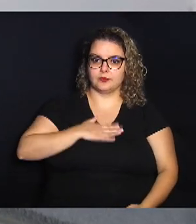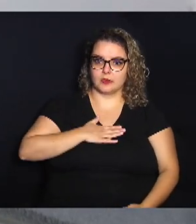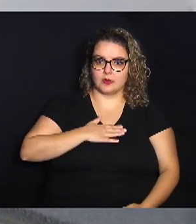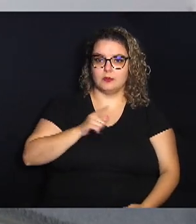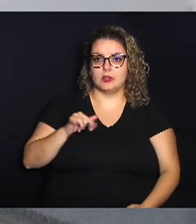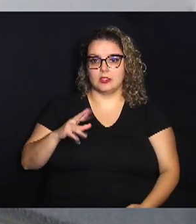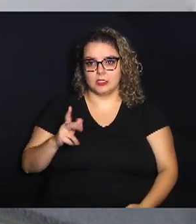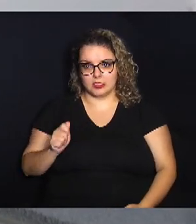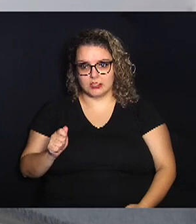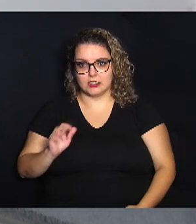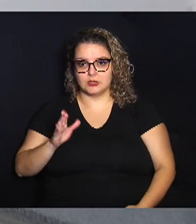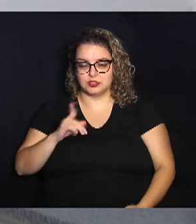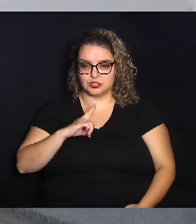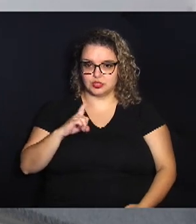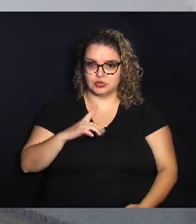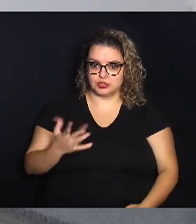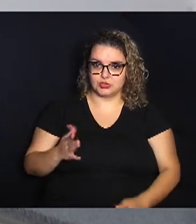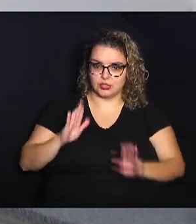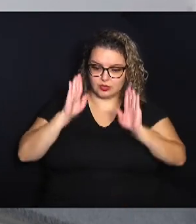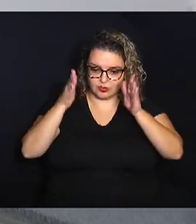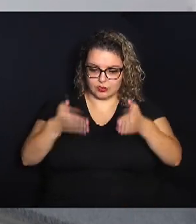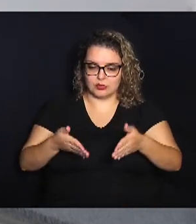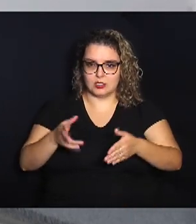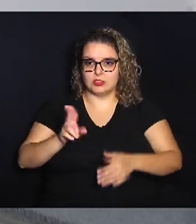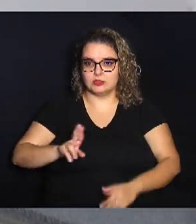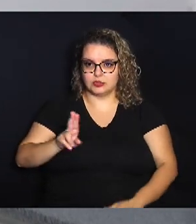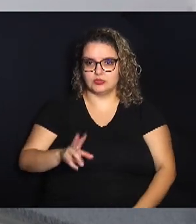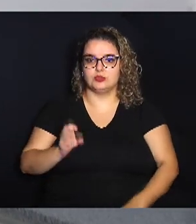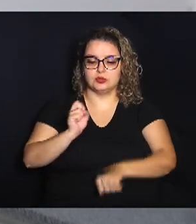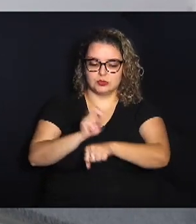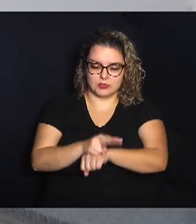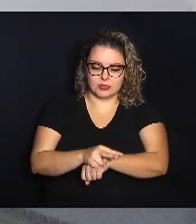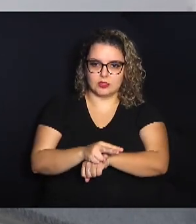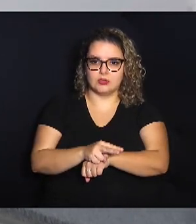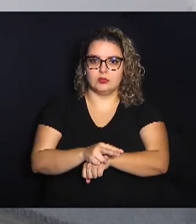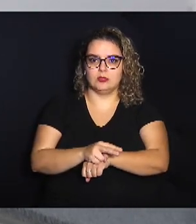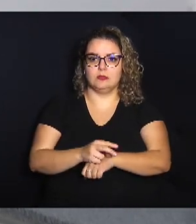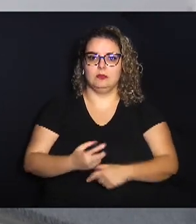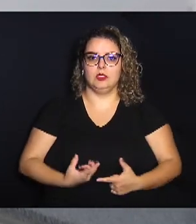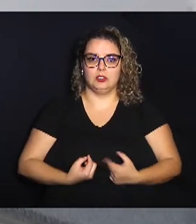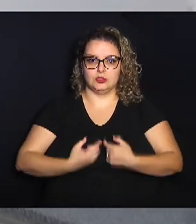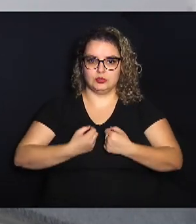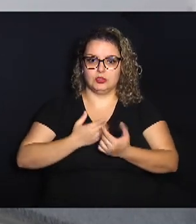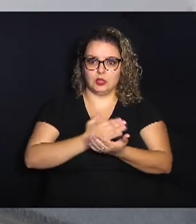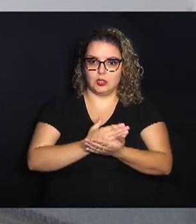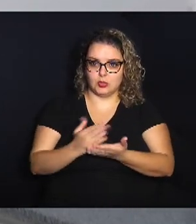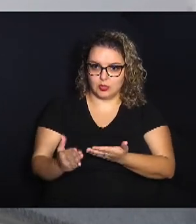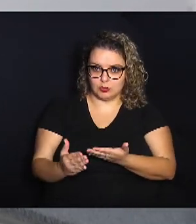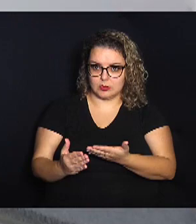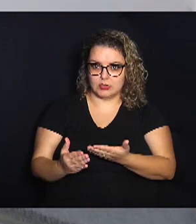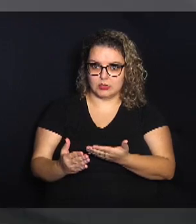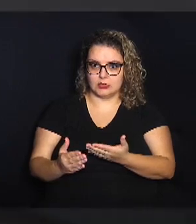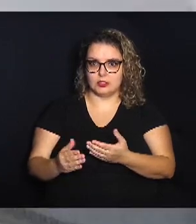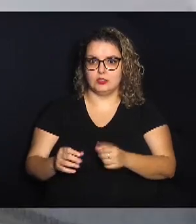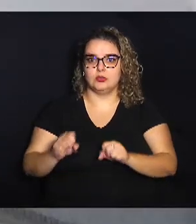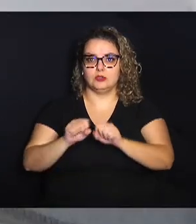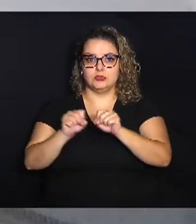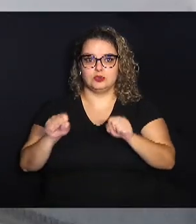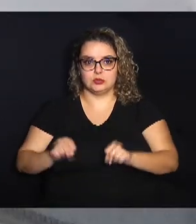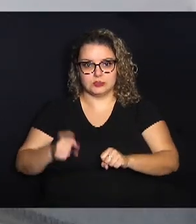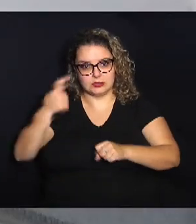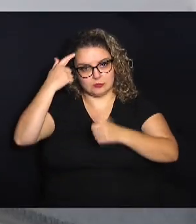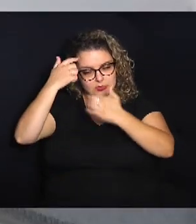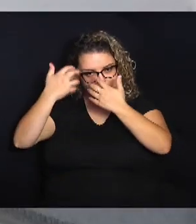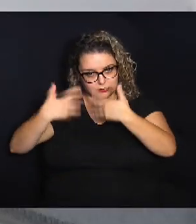teve um foco mais aplicado do veneno para tumores, inicialmente tumores do sistema nervoso central. A gente